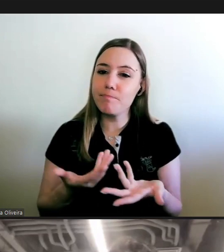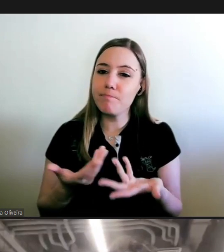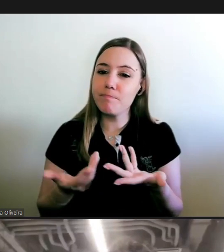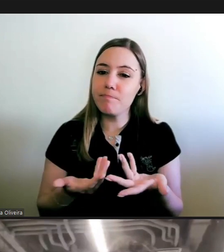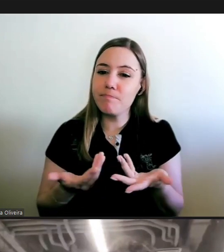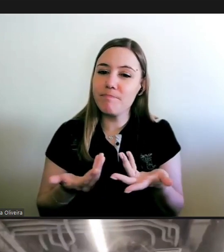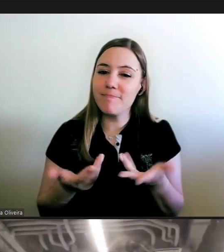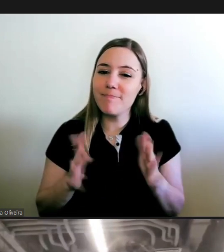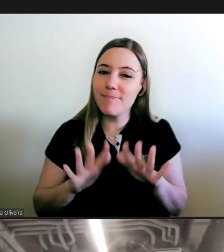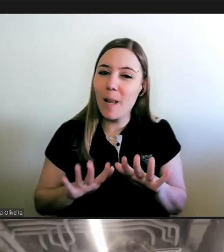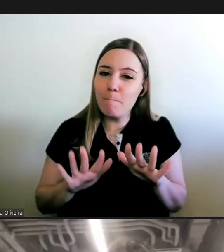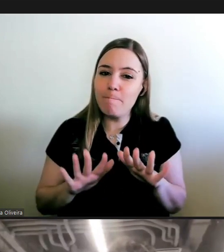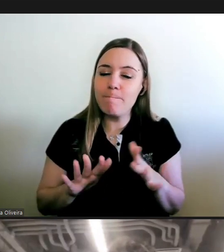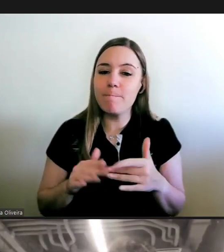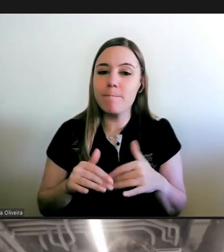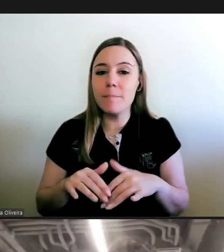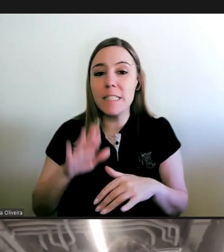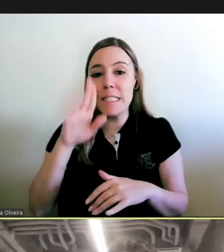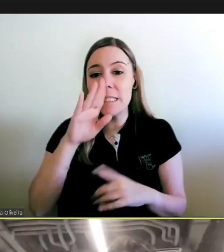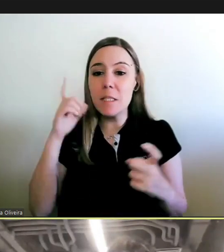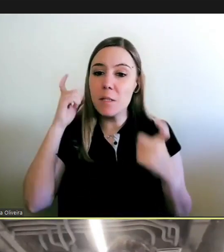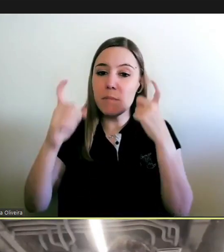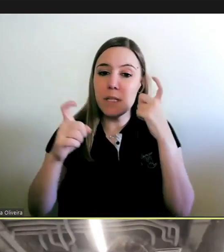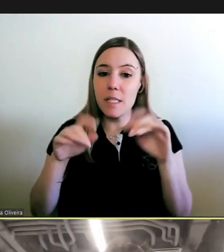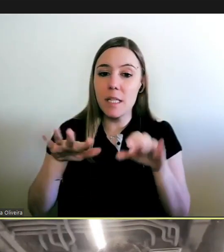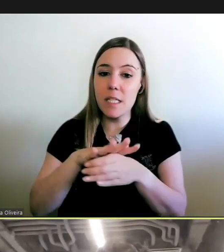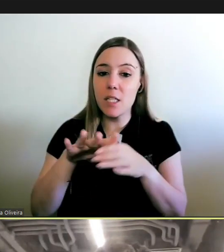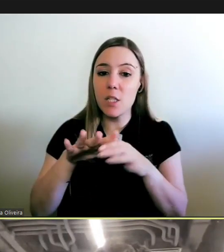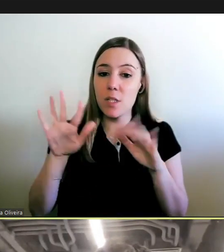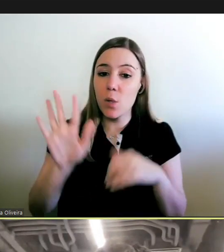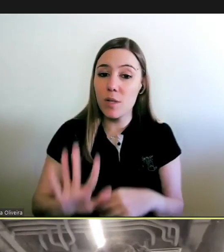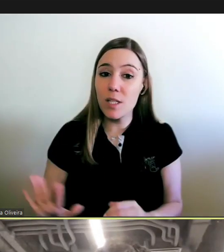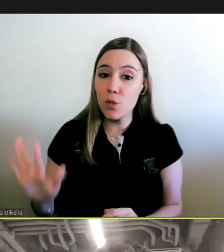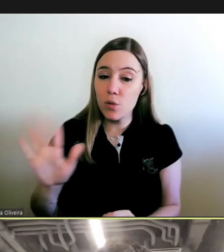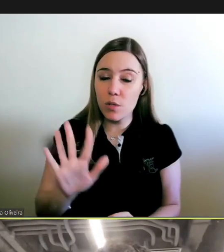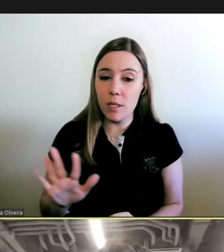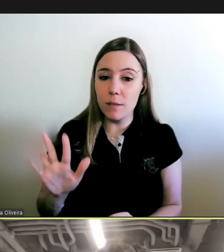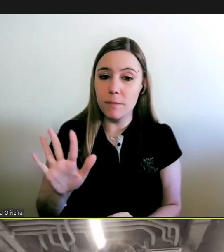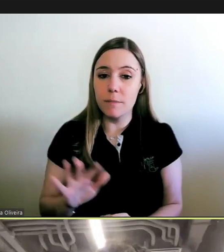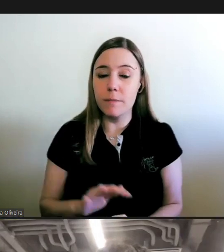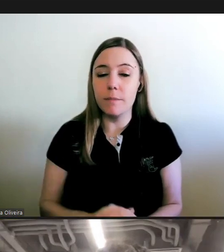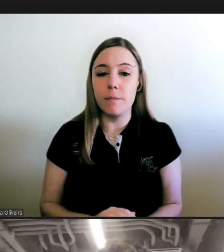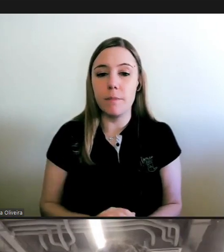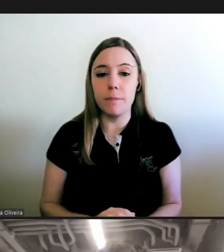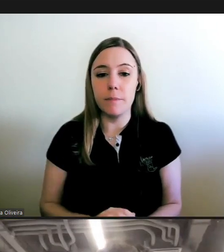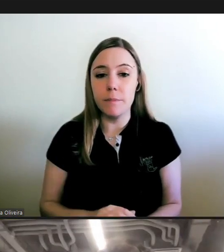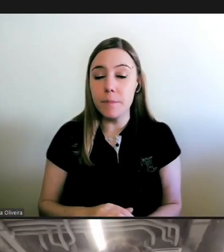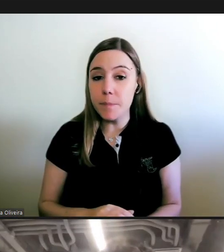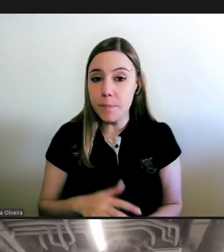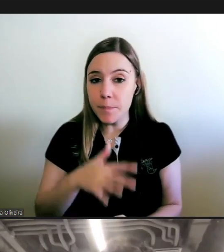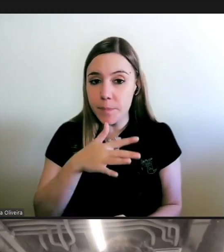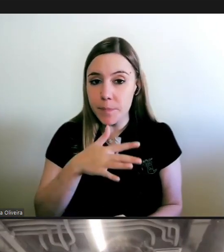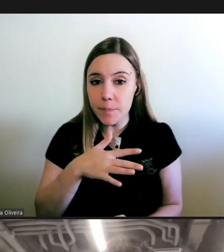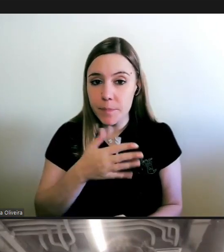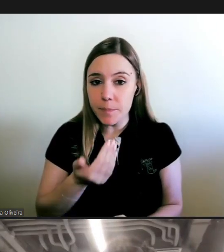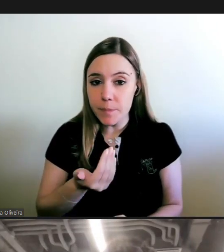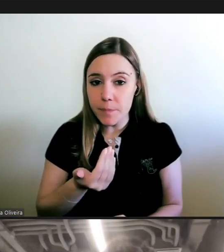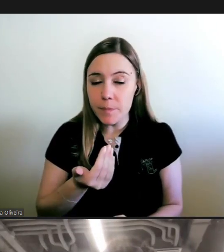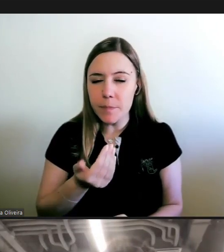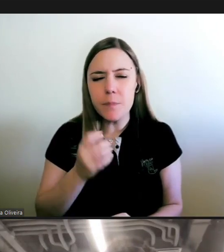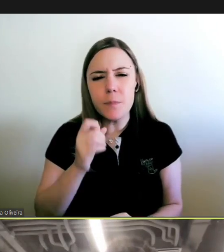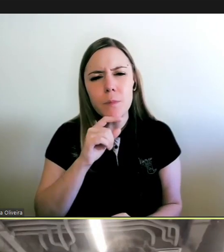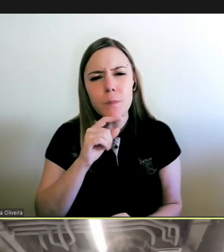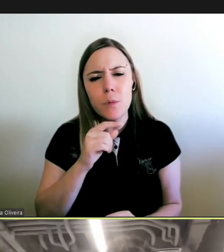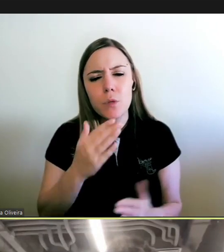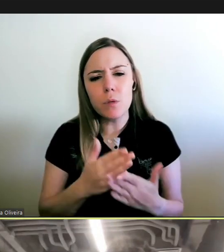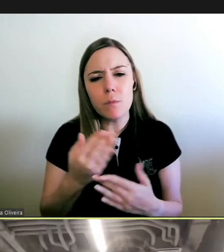confortável, tendo em conta o panorama nacional. A administração pública, diga? Permita-me só introduzir este